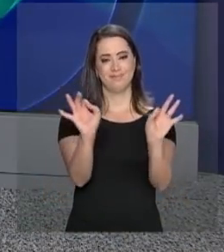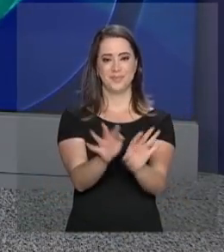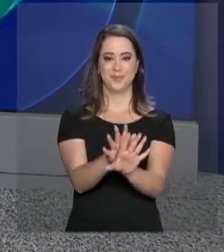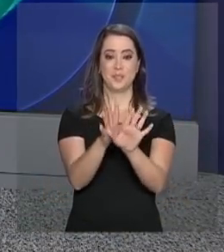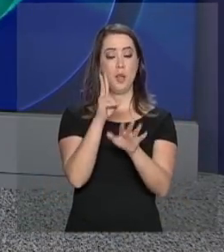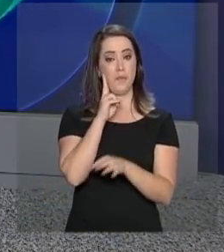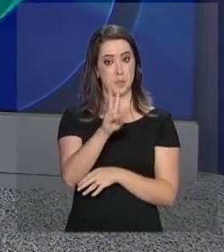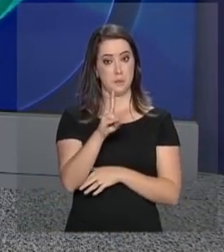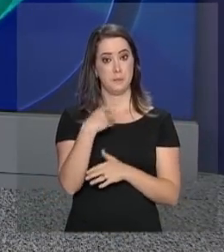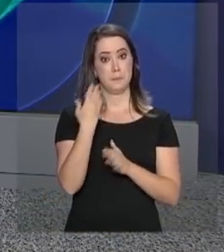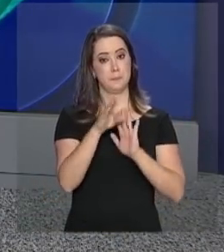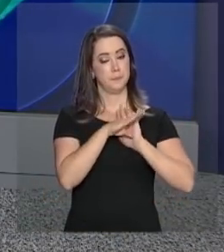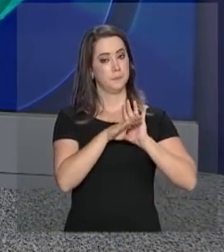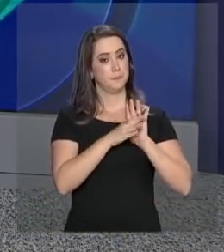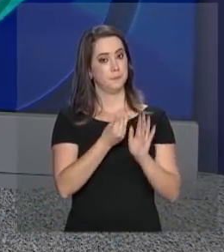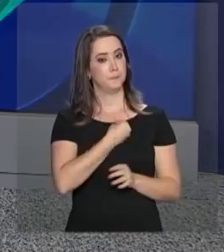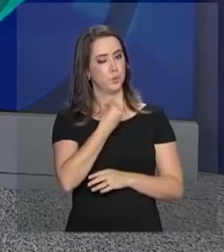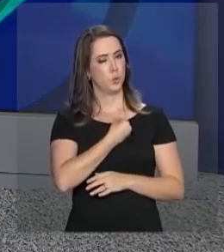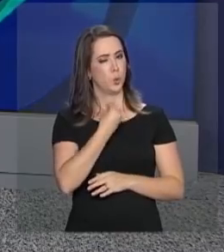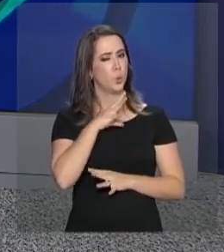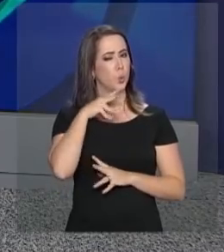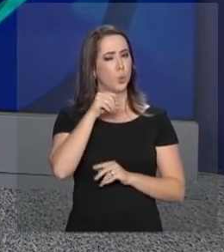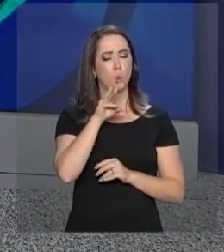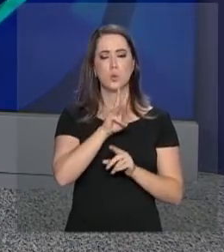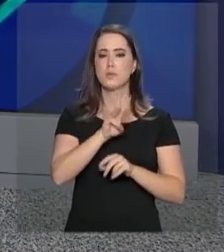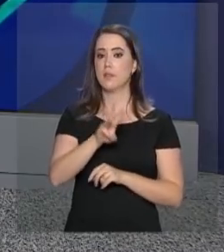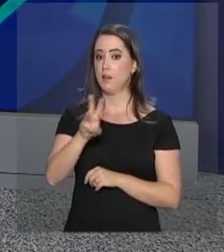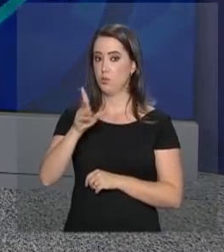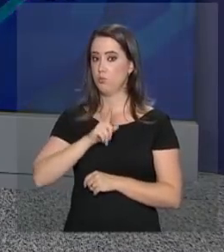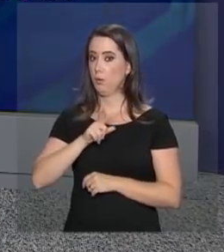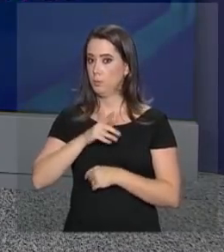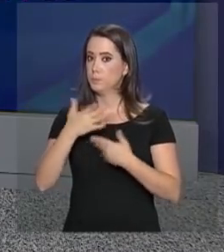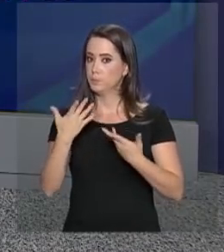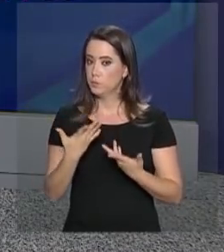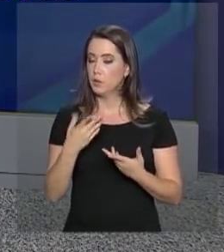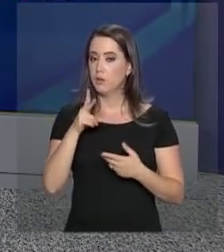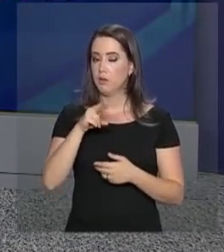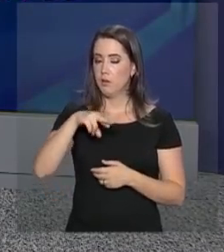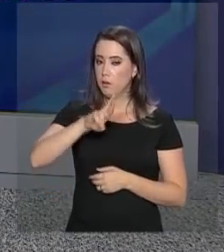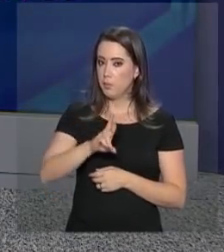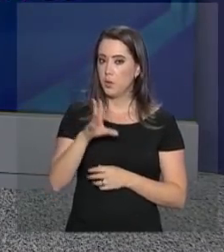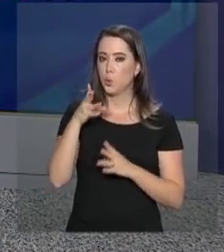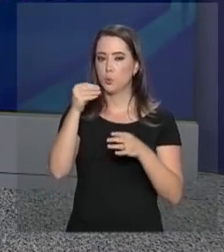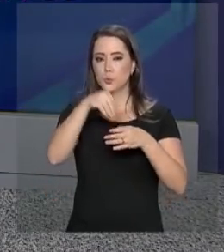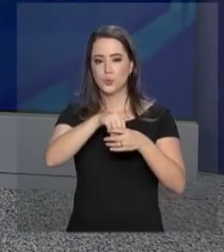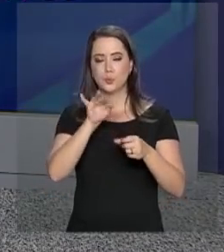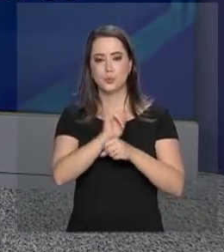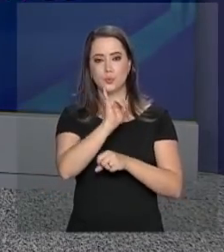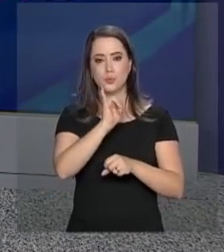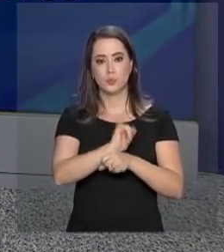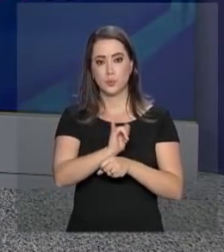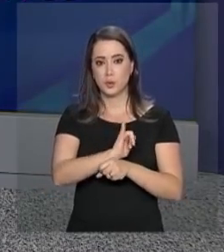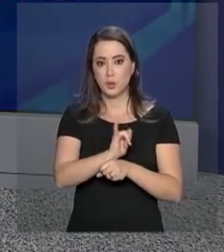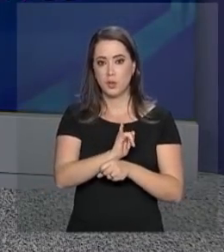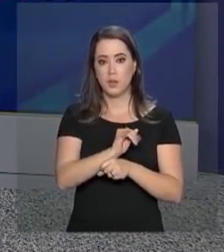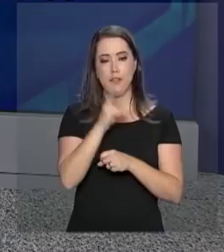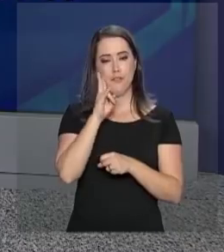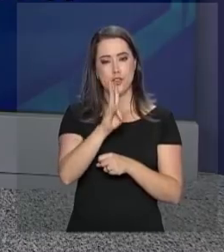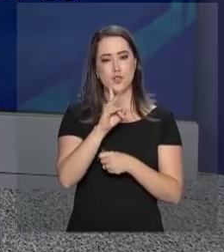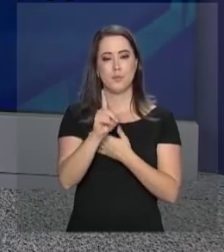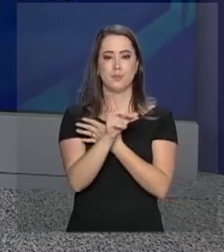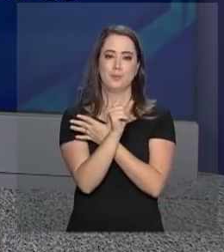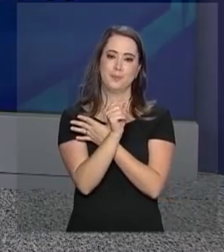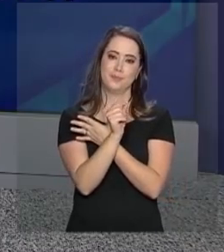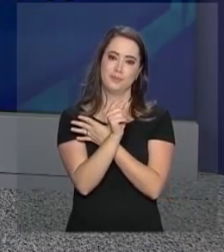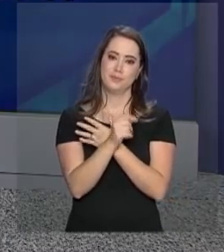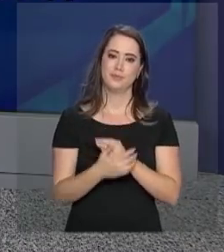por aqui. Você acompanha a nossa programação ao vivo pelo site da NBR. E todas as reportagens estão em nosso canal no YouTube. Acesse também